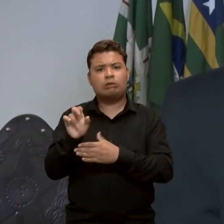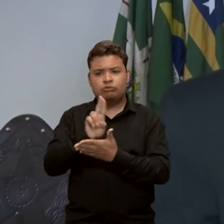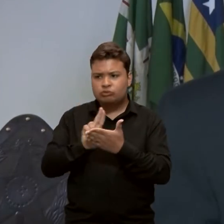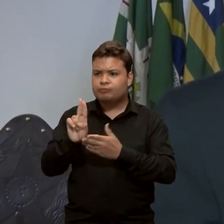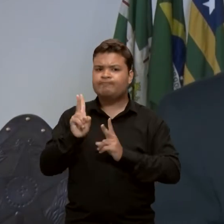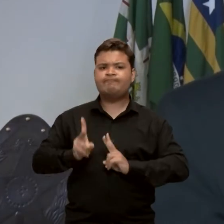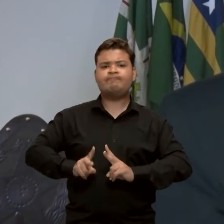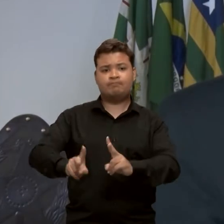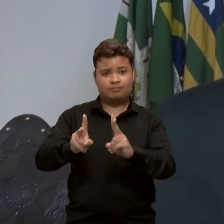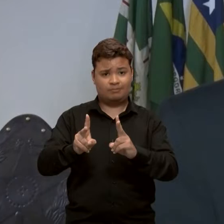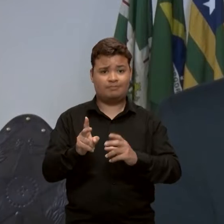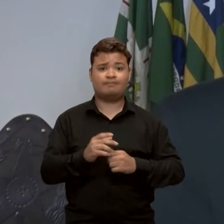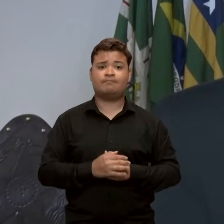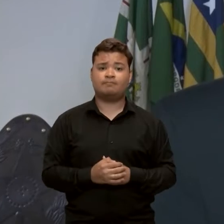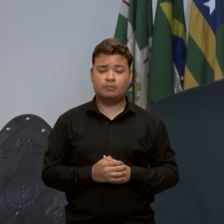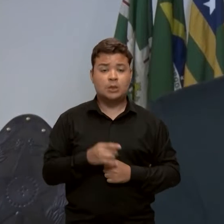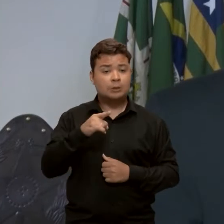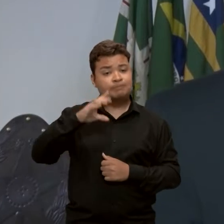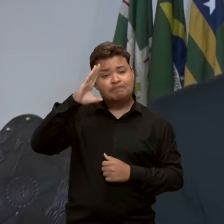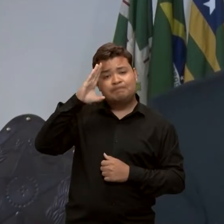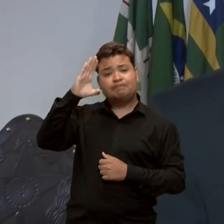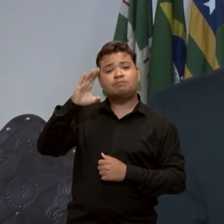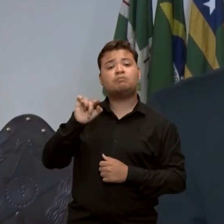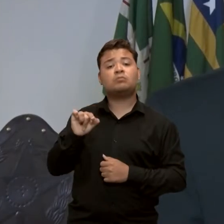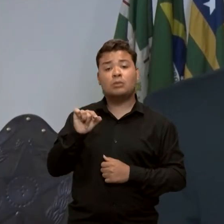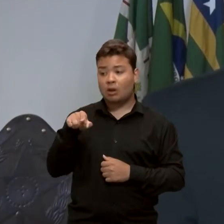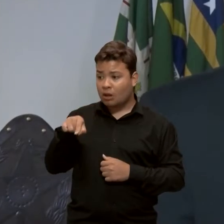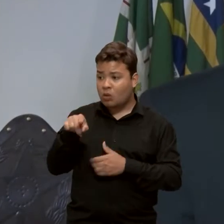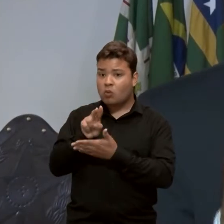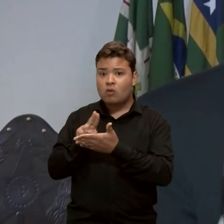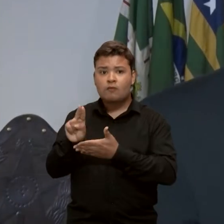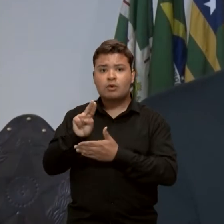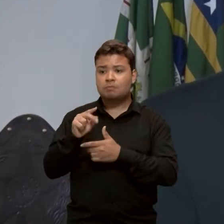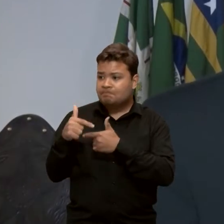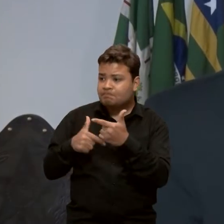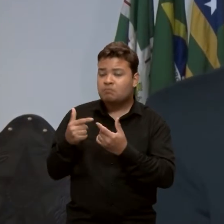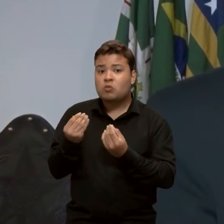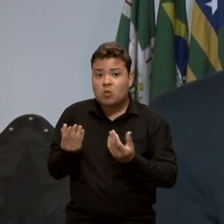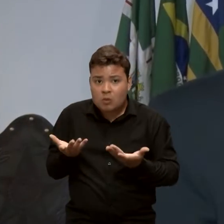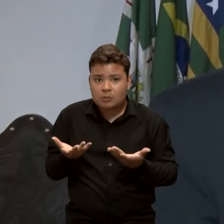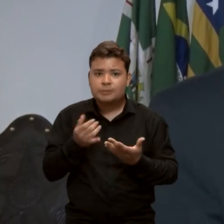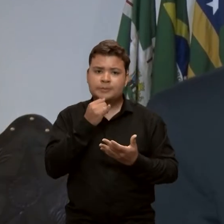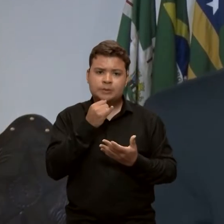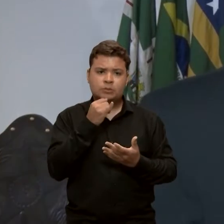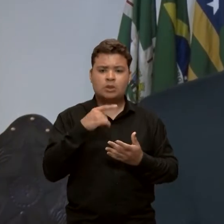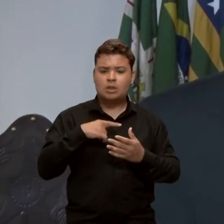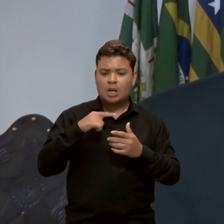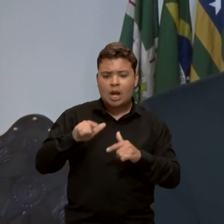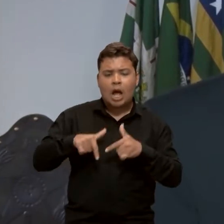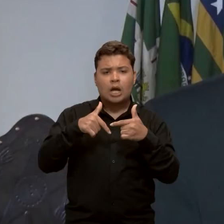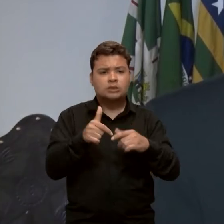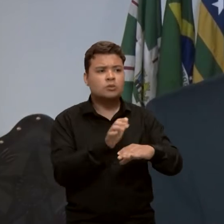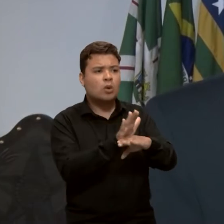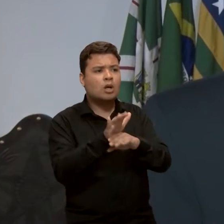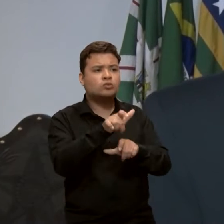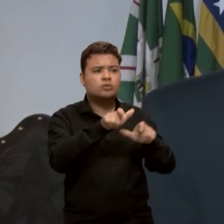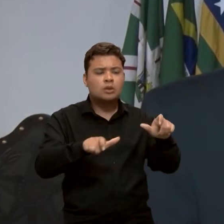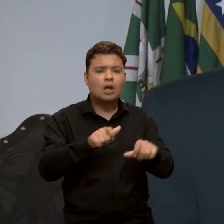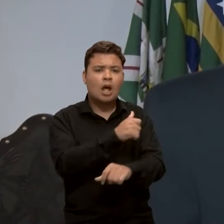Principalmente, essas escolhas recaíram sobre o funcionamento da instituição nas ações de permanência e êxito dos nossos